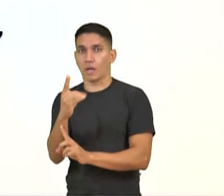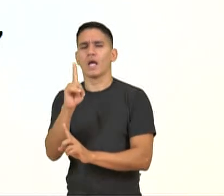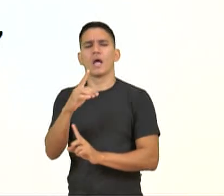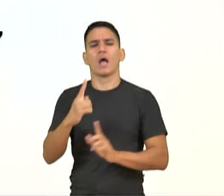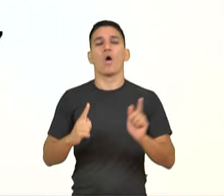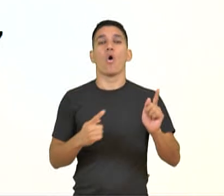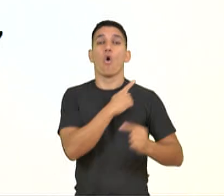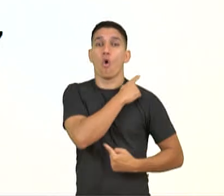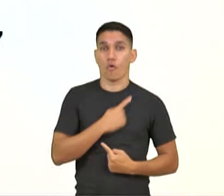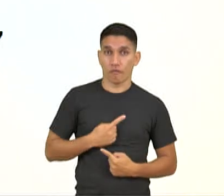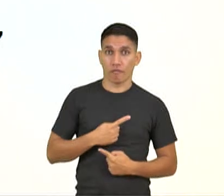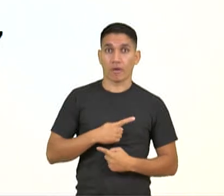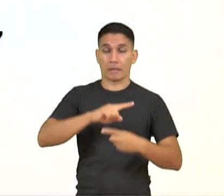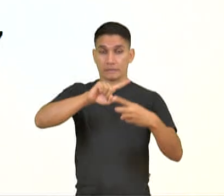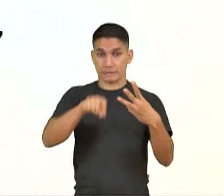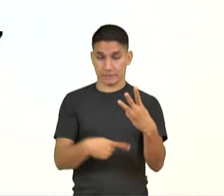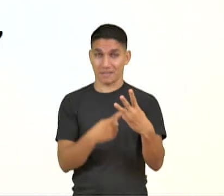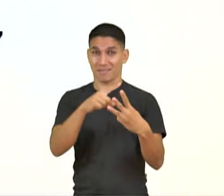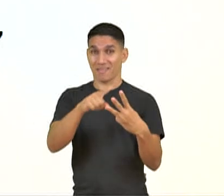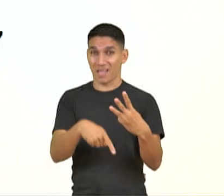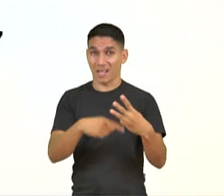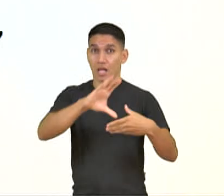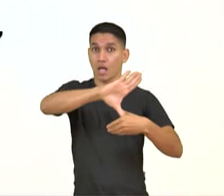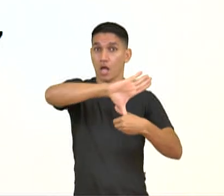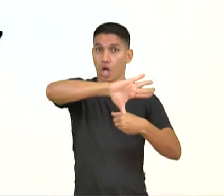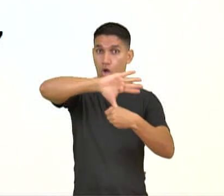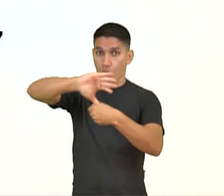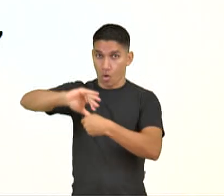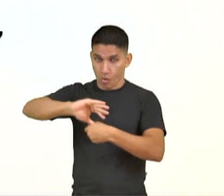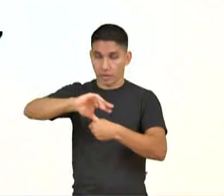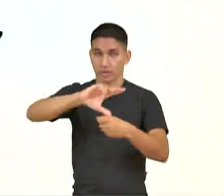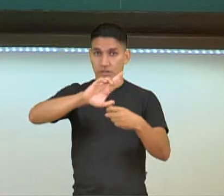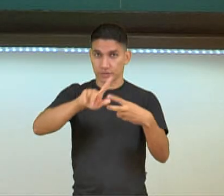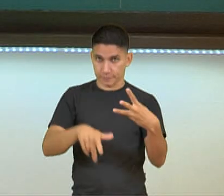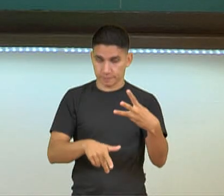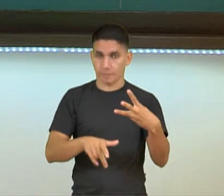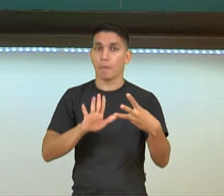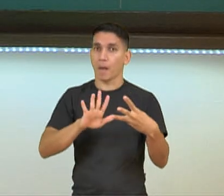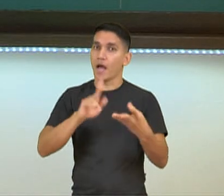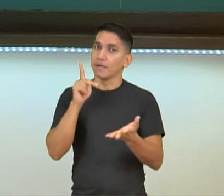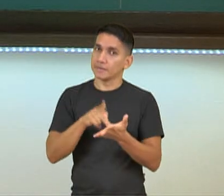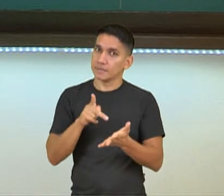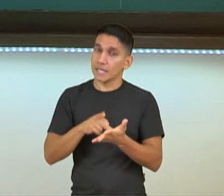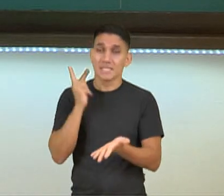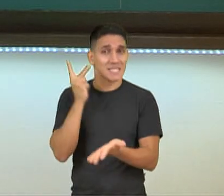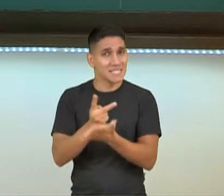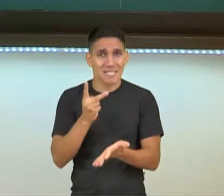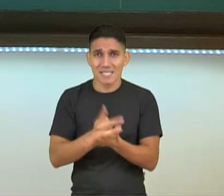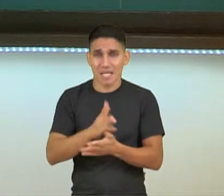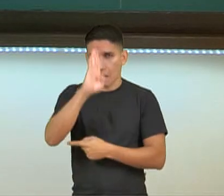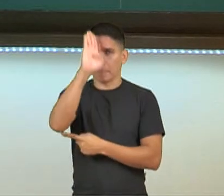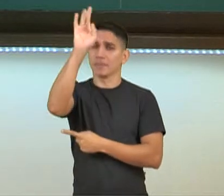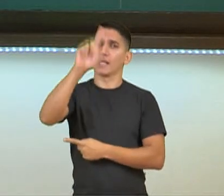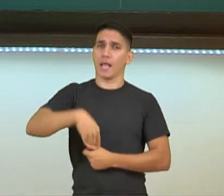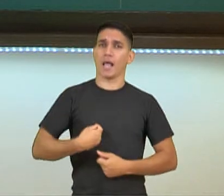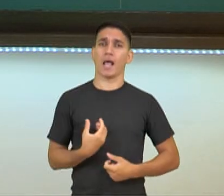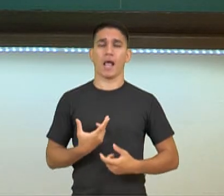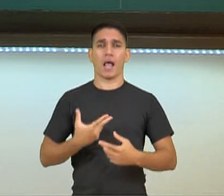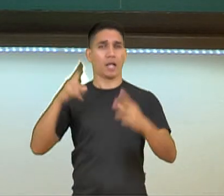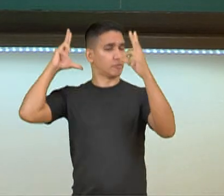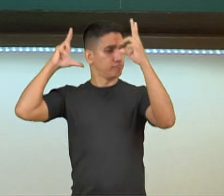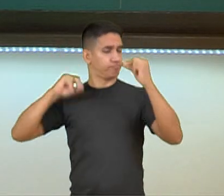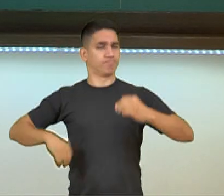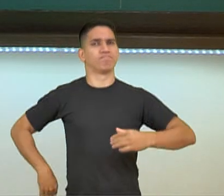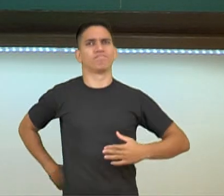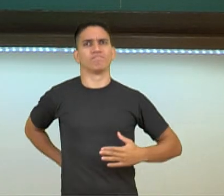por 3 cônsules, mas o poder de fato ele ia estar sempre nas mãos do Napoleão Bonaparte, né,